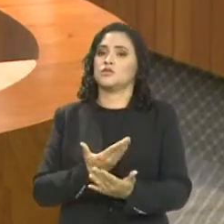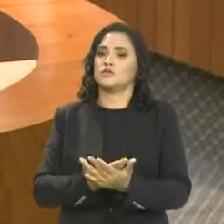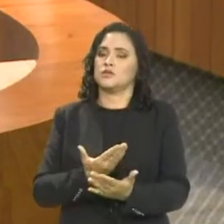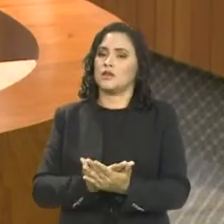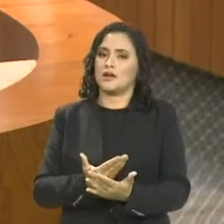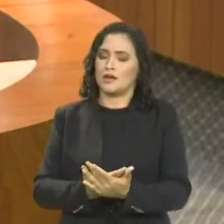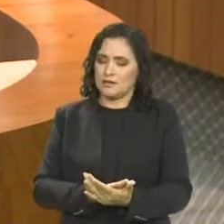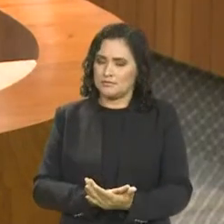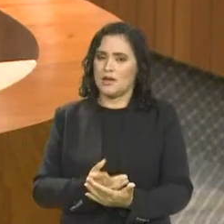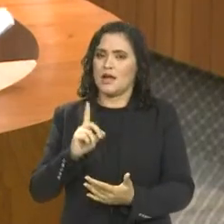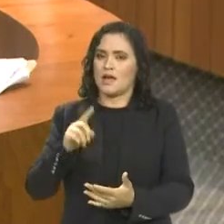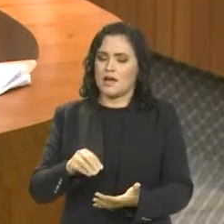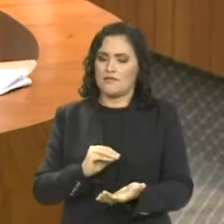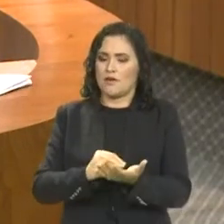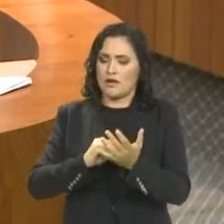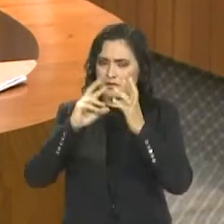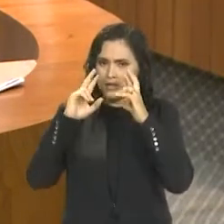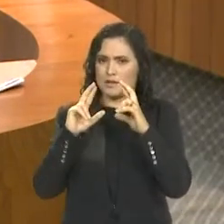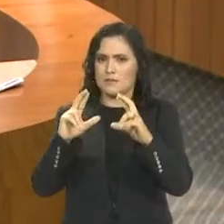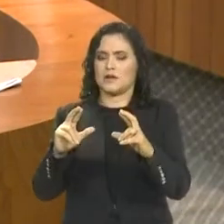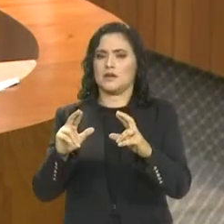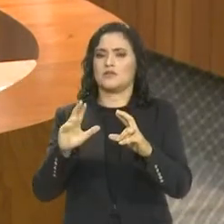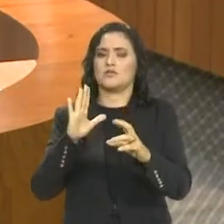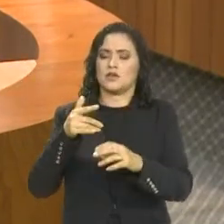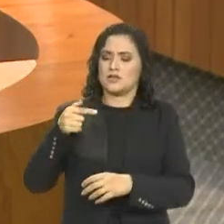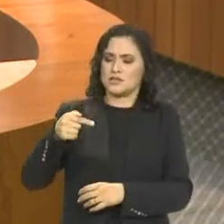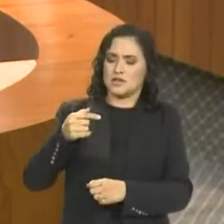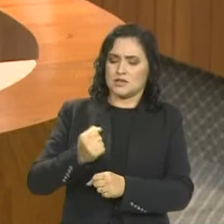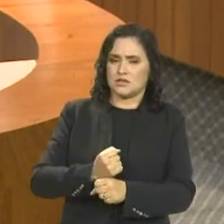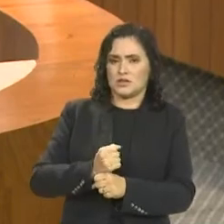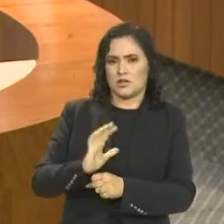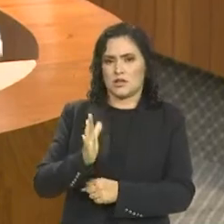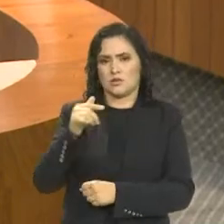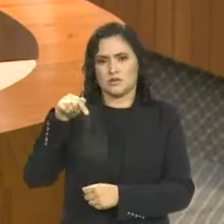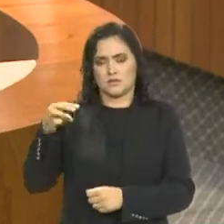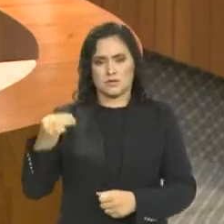no Estado do Maranhão. Realização de concurso já, nomeação de todos aprovados já.